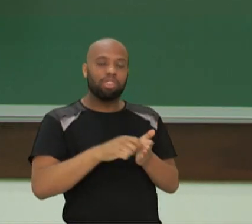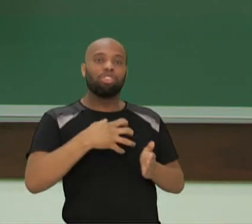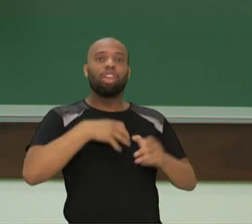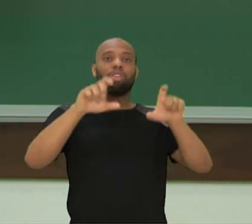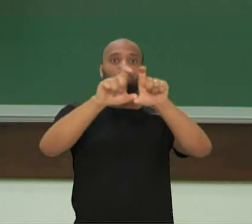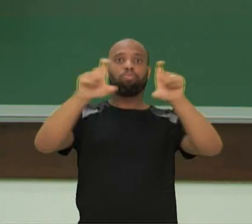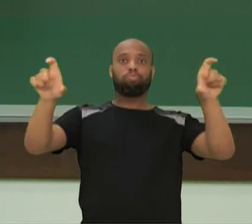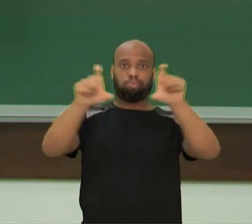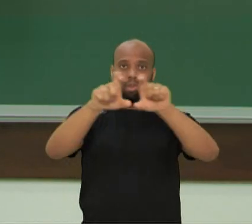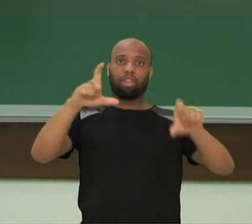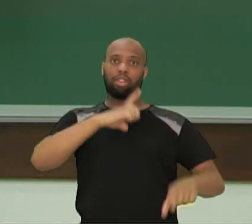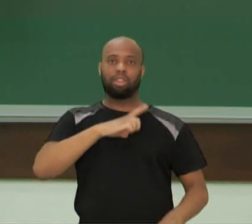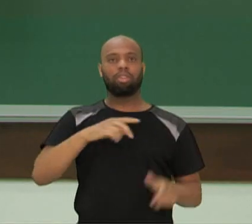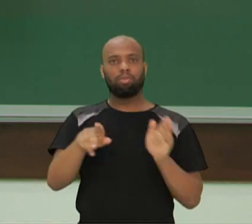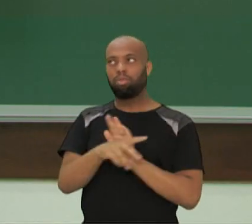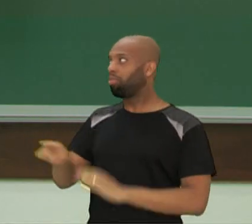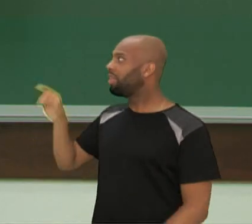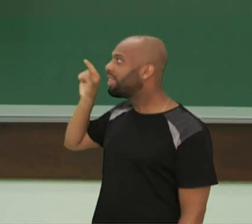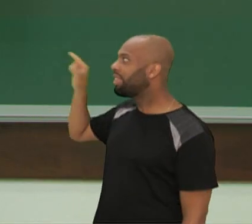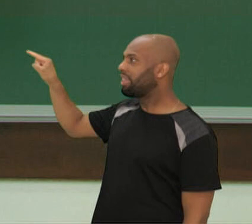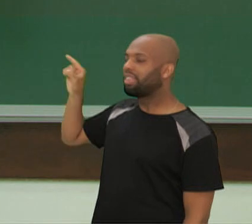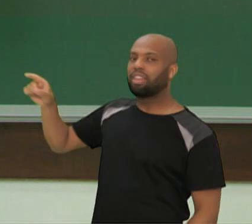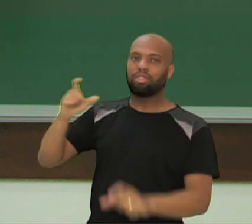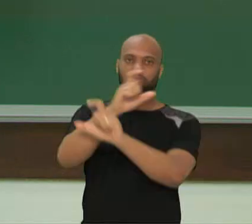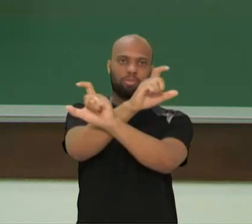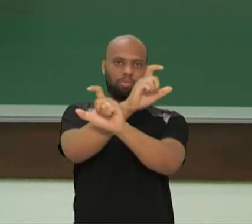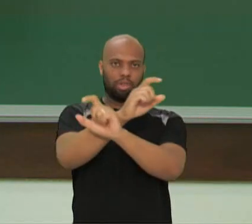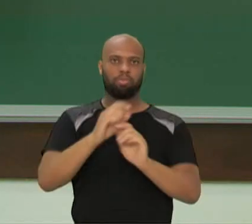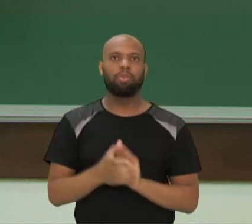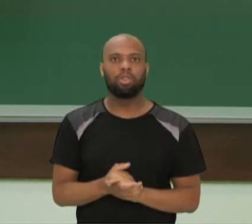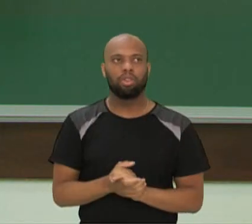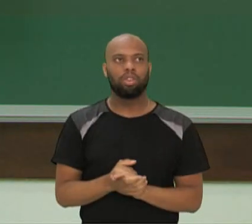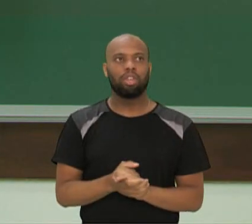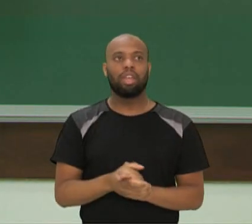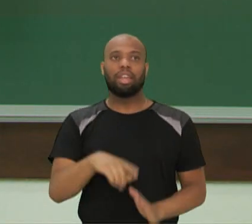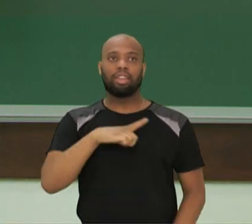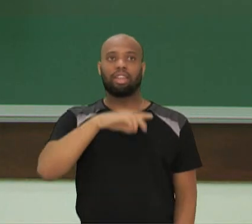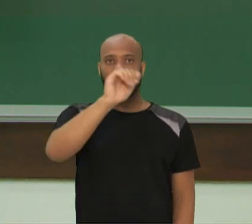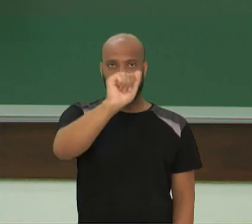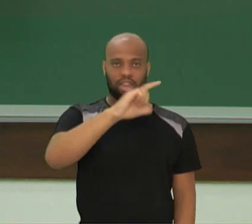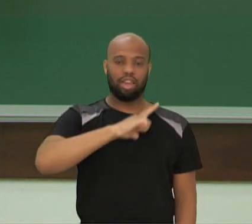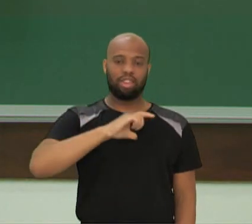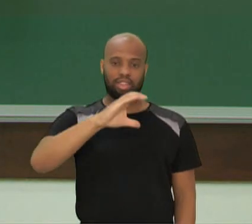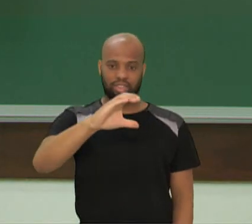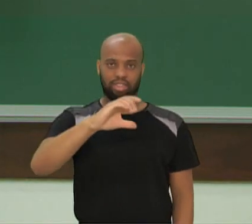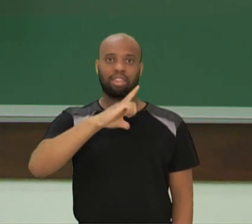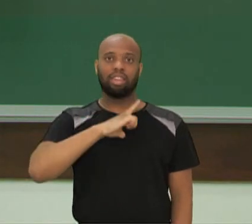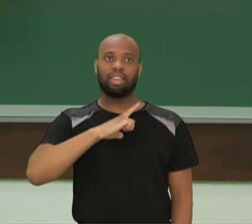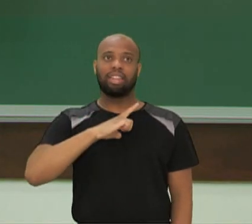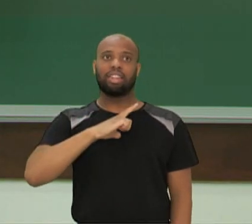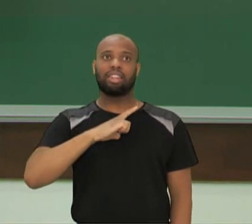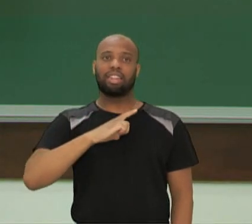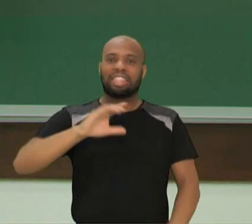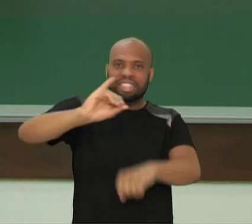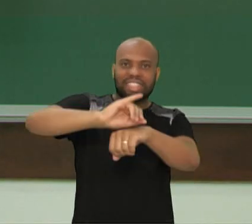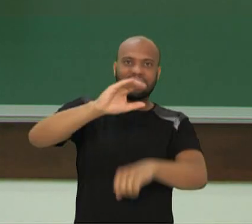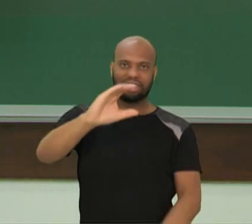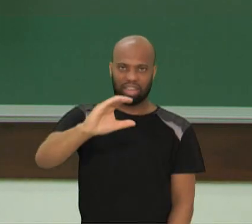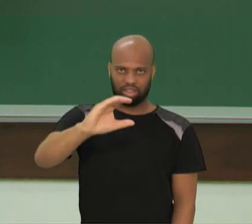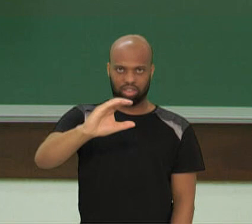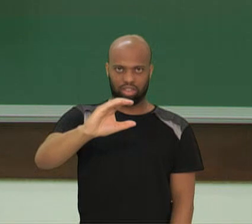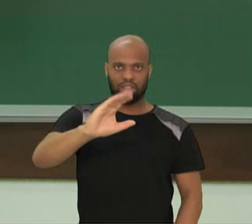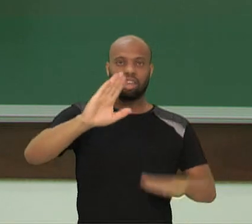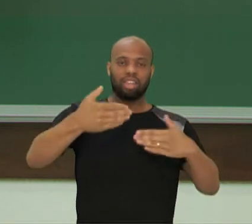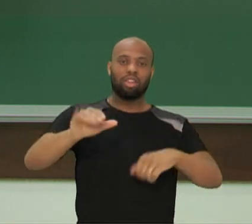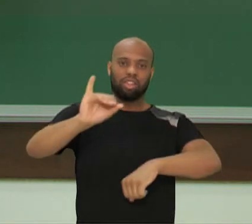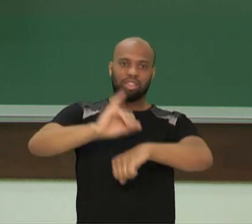a equação dessa hipérbole. Então, se eu tenho A, eu tenho C e tenho o centro. Eu já percebi